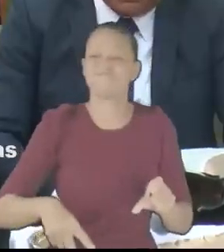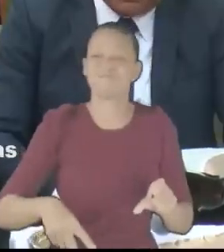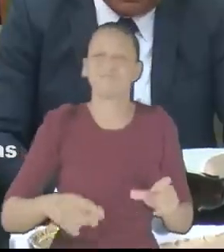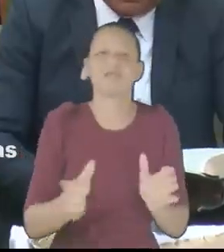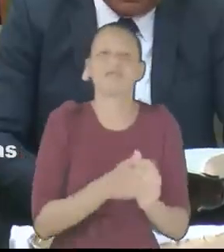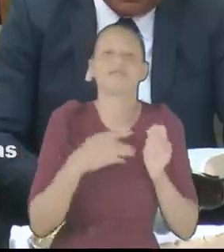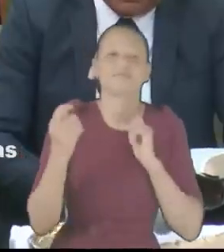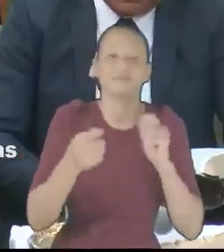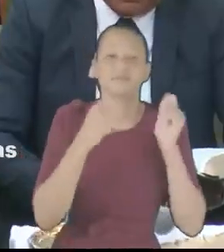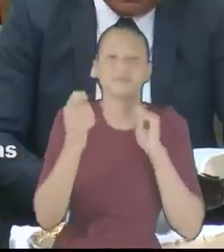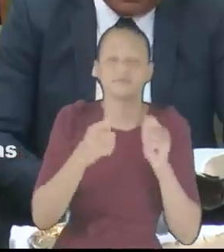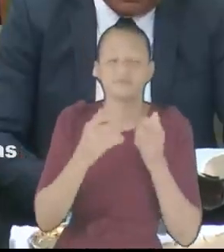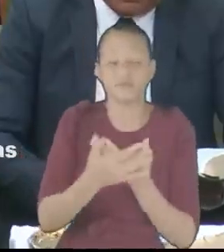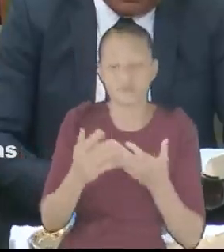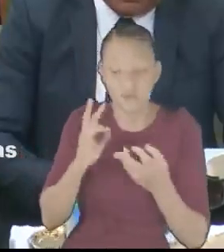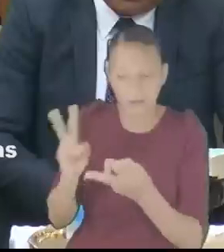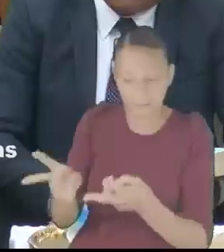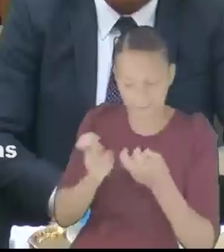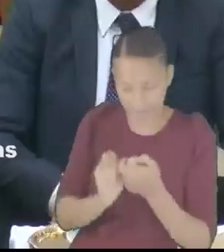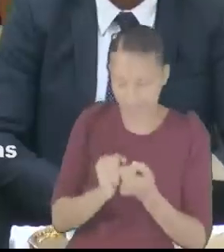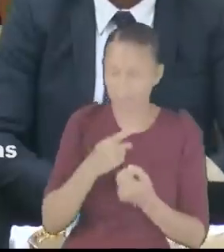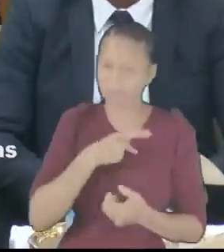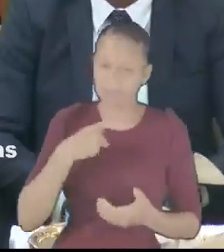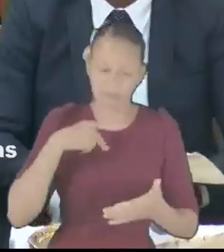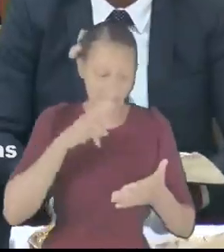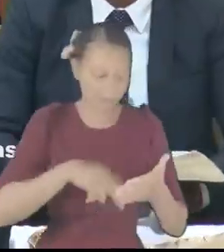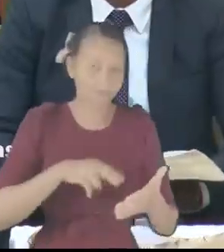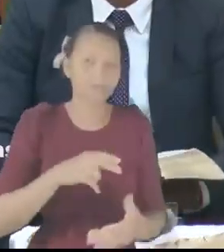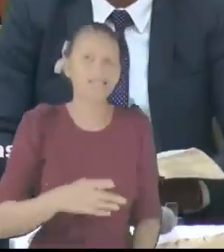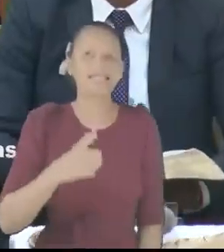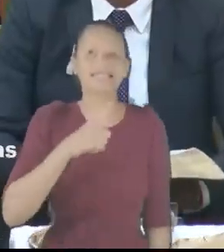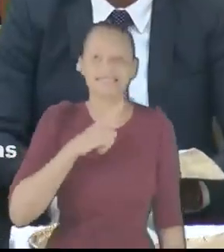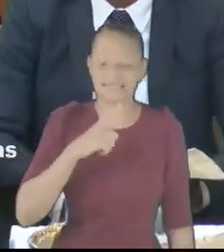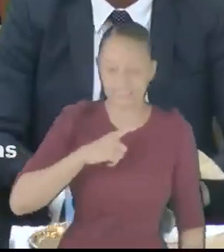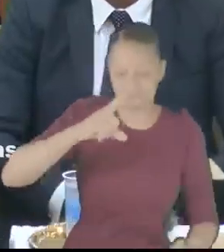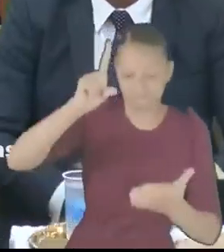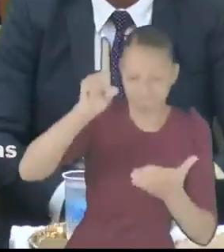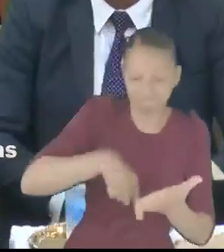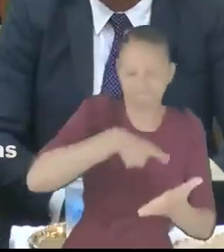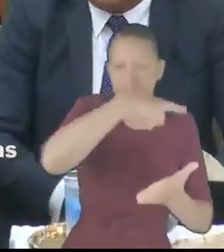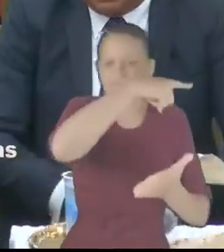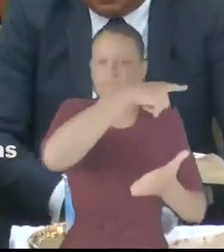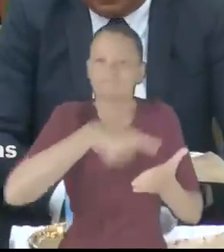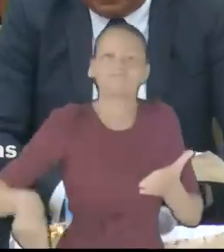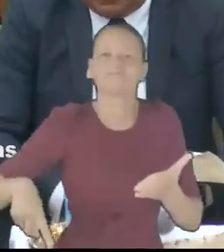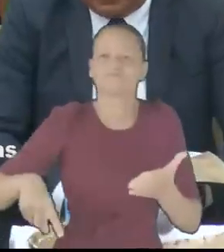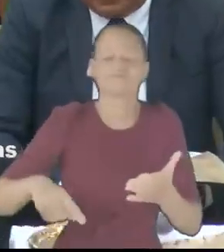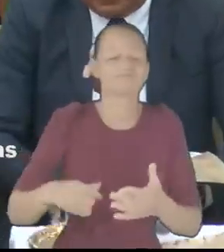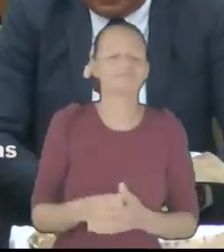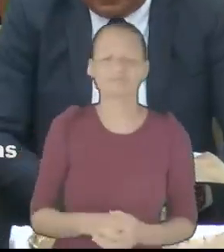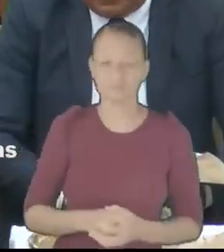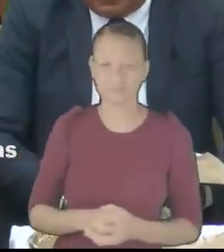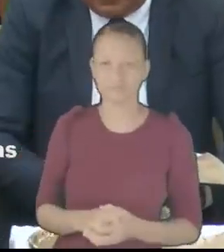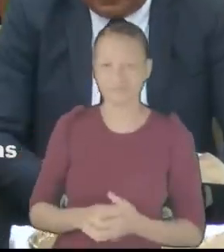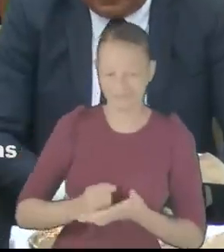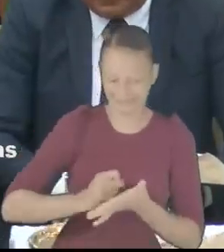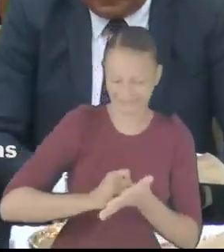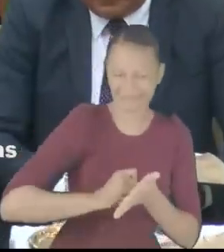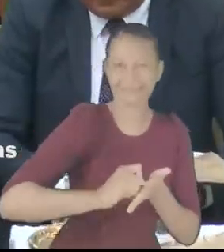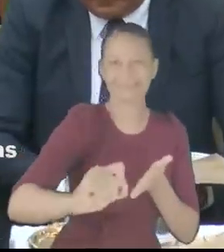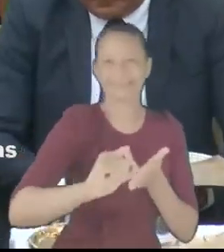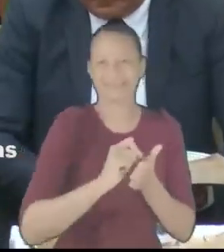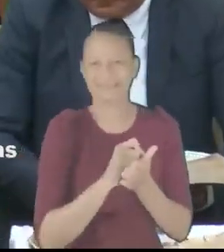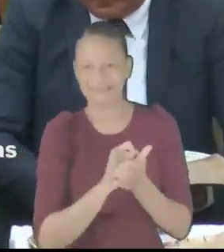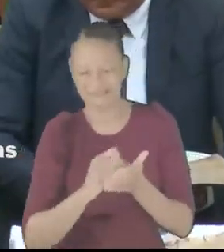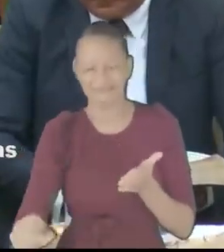Aleluia. Observe o que o pastor leu. Havendo riscado a cédula. A primeira coisa que se